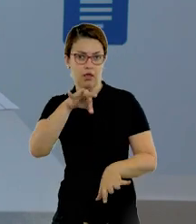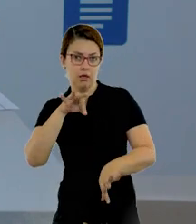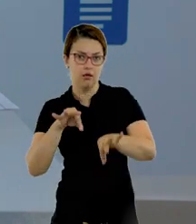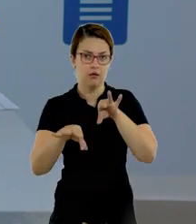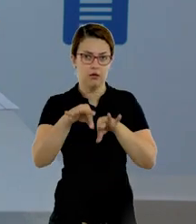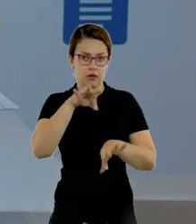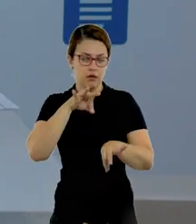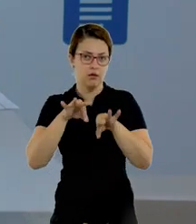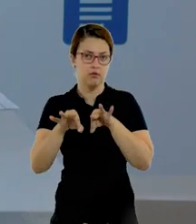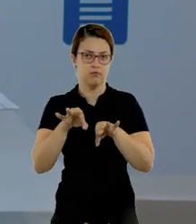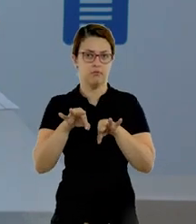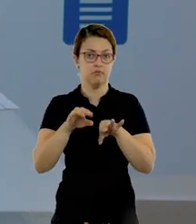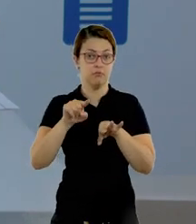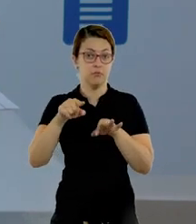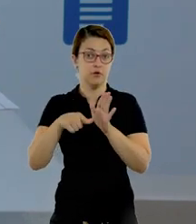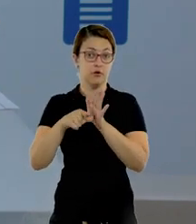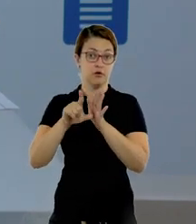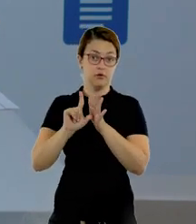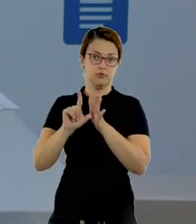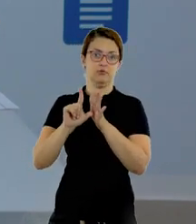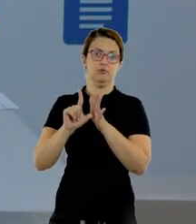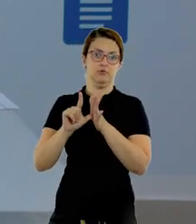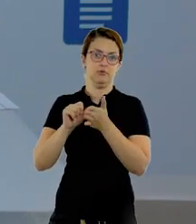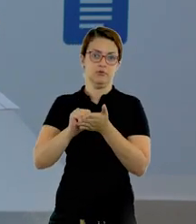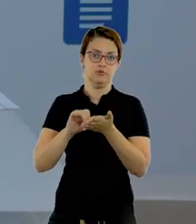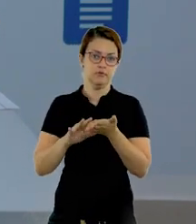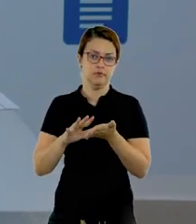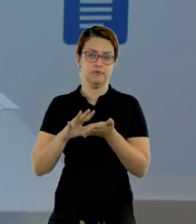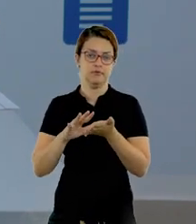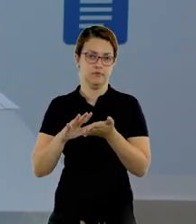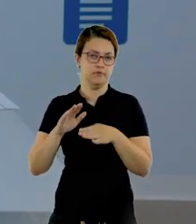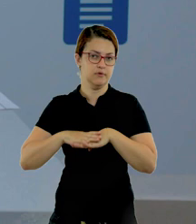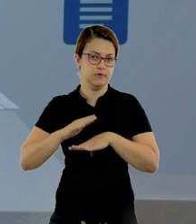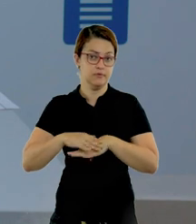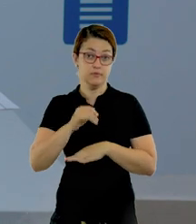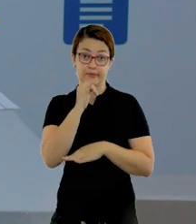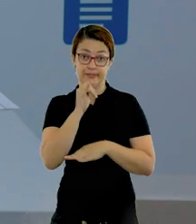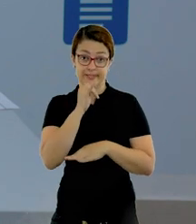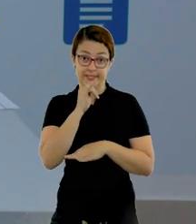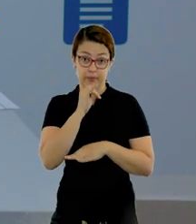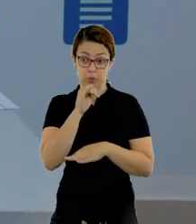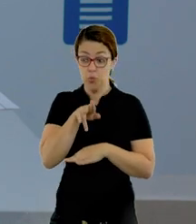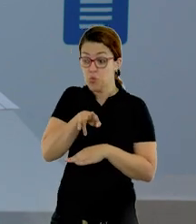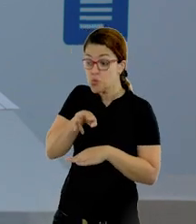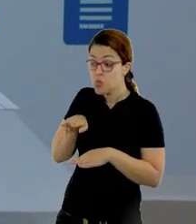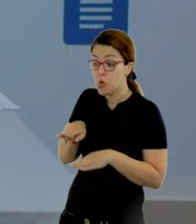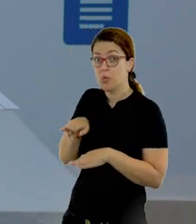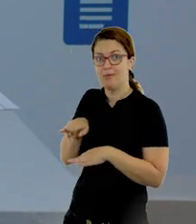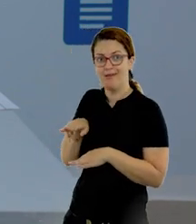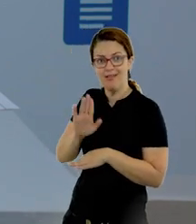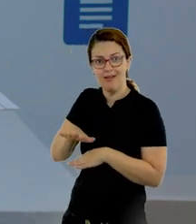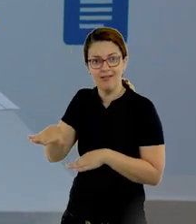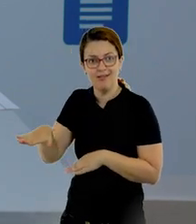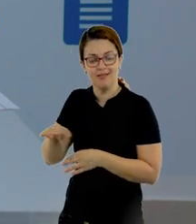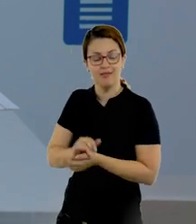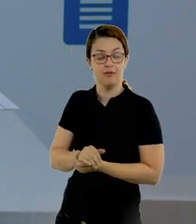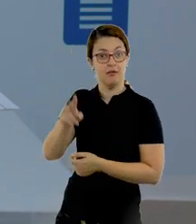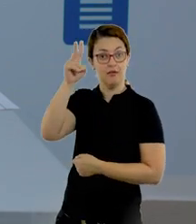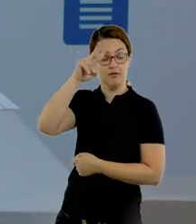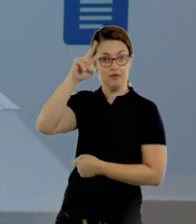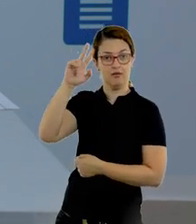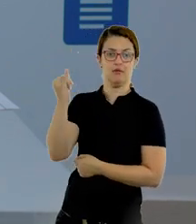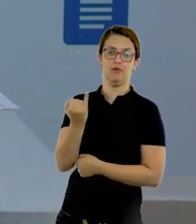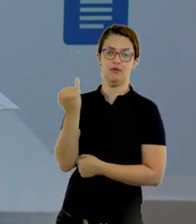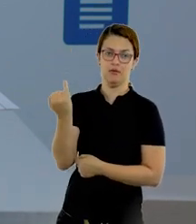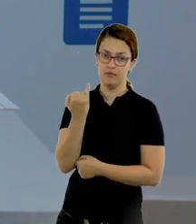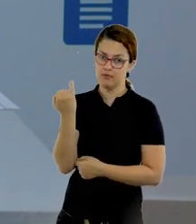da gente entrar na atividade propriamente dita. Vocês podem trabalhar, por exemplo, com o nome da criança. Lembrando